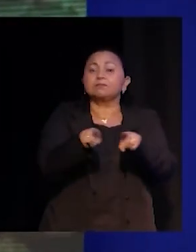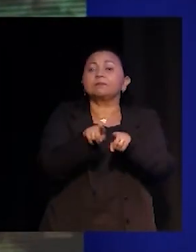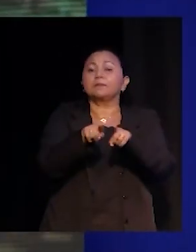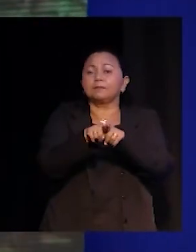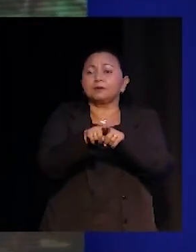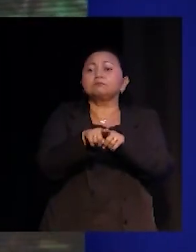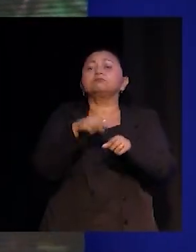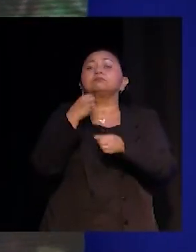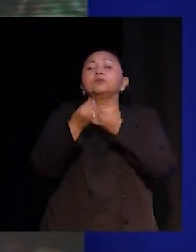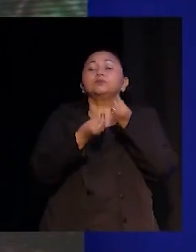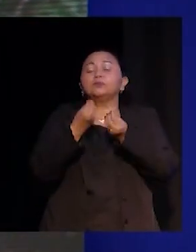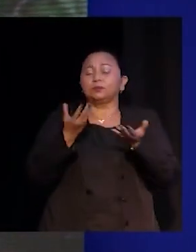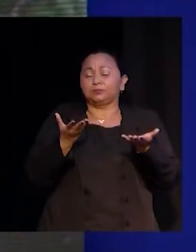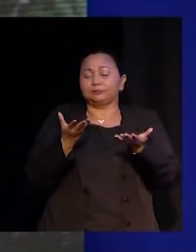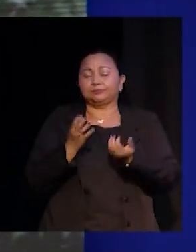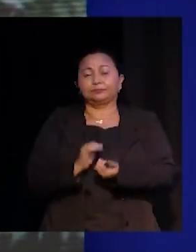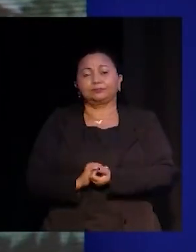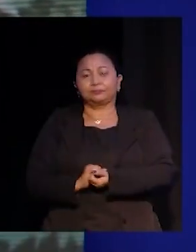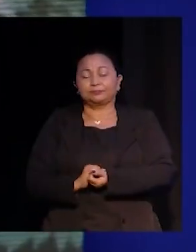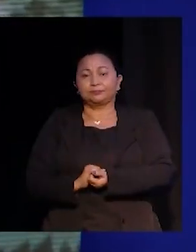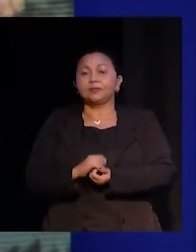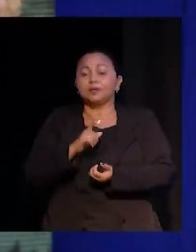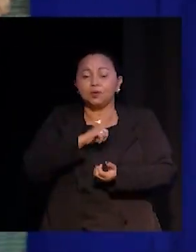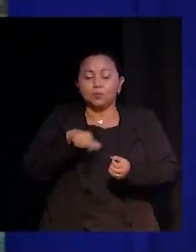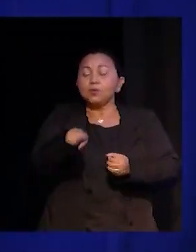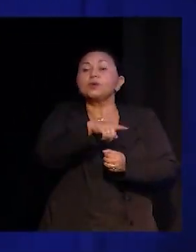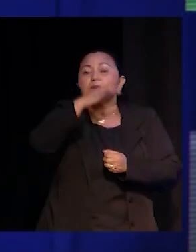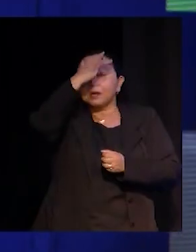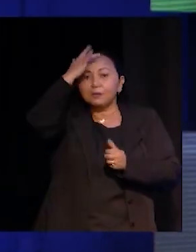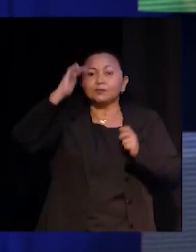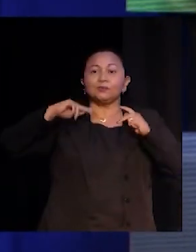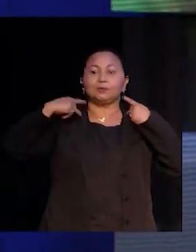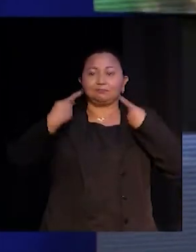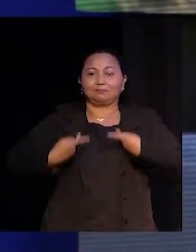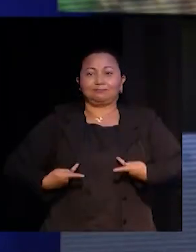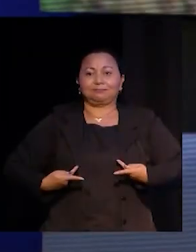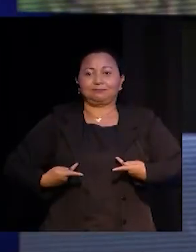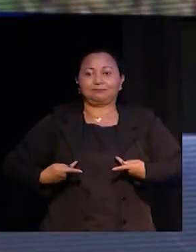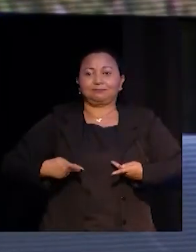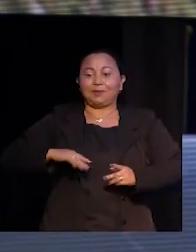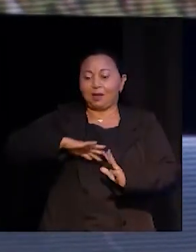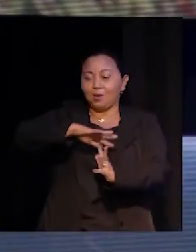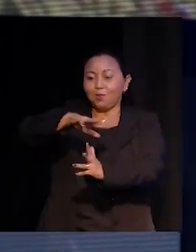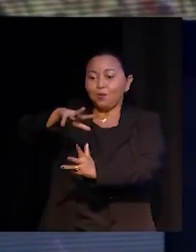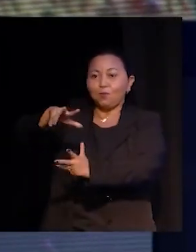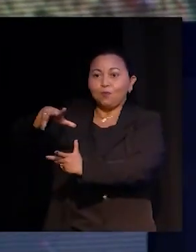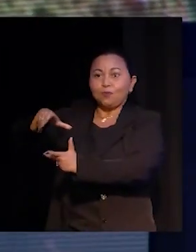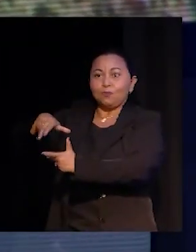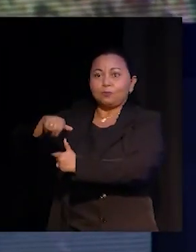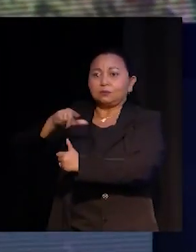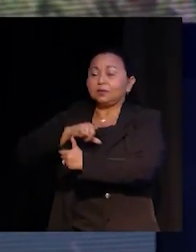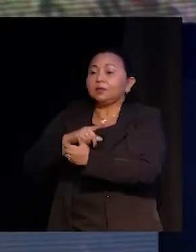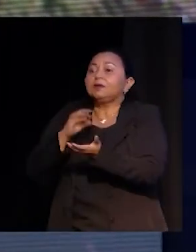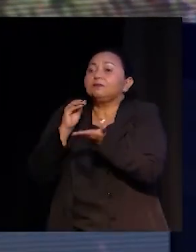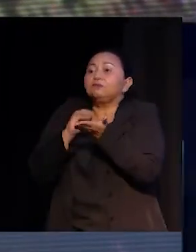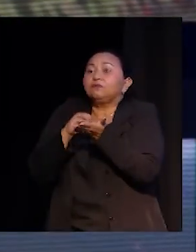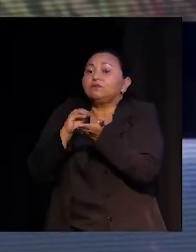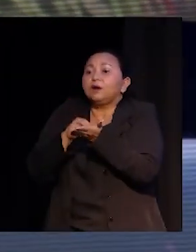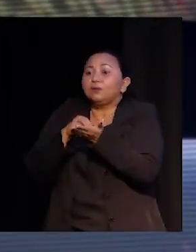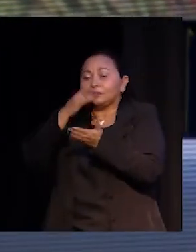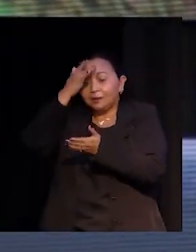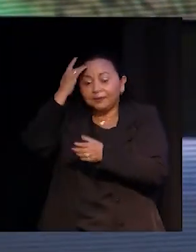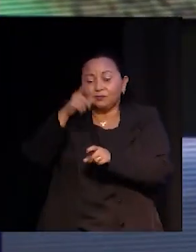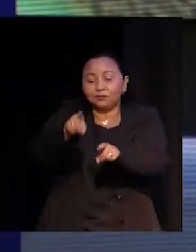pela existência dos recursos humanos, que também o mundo dispõe com escassez, que são os